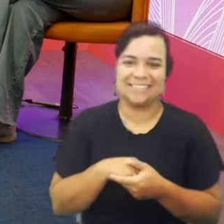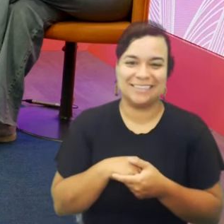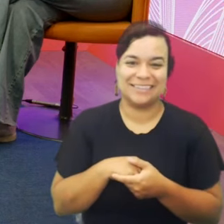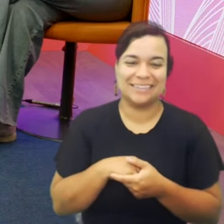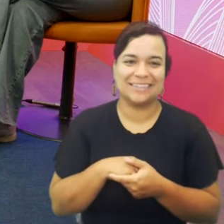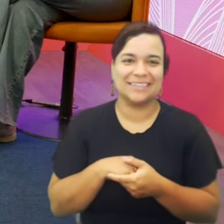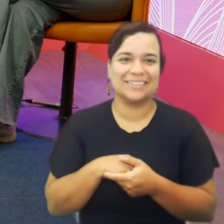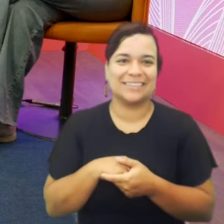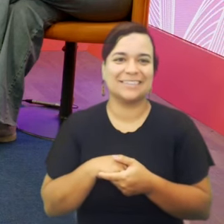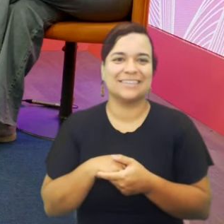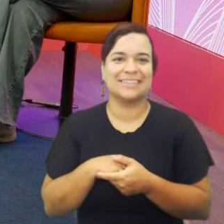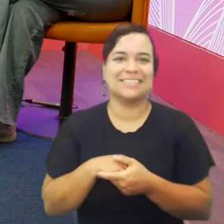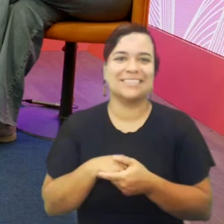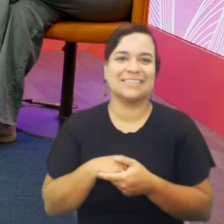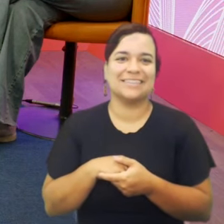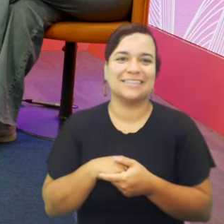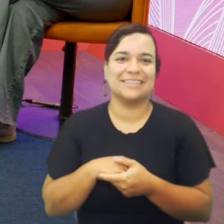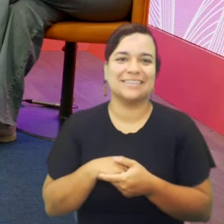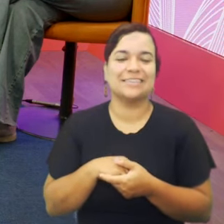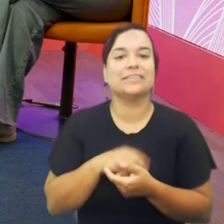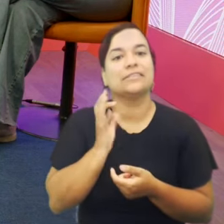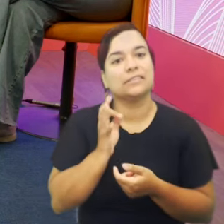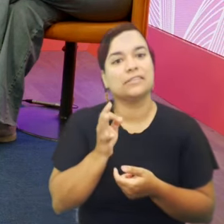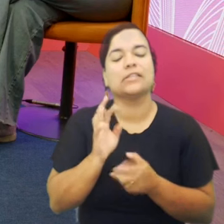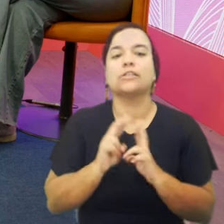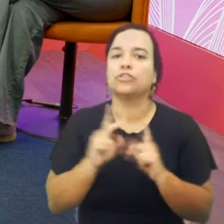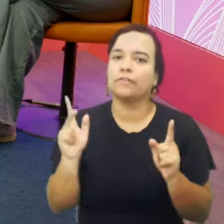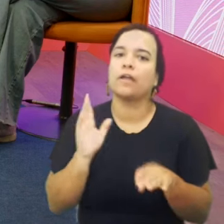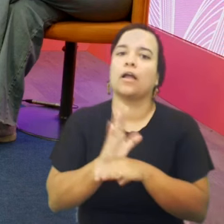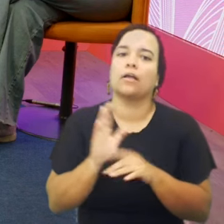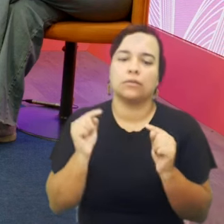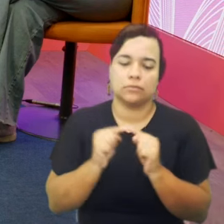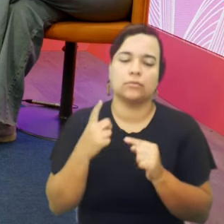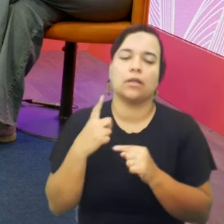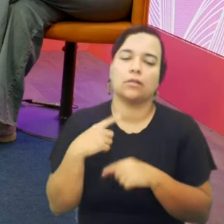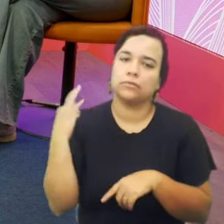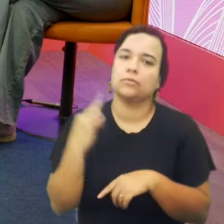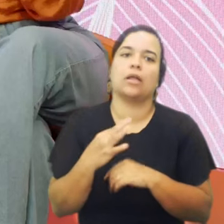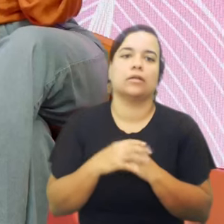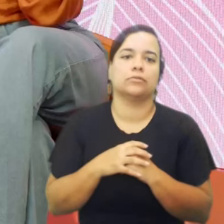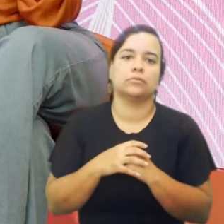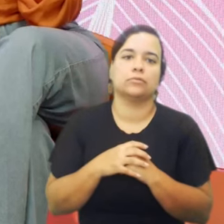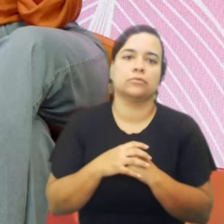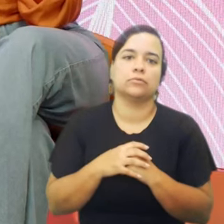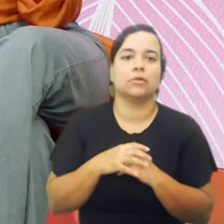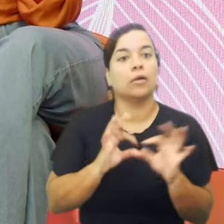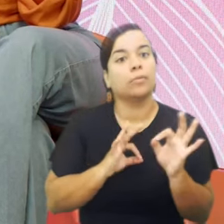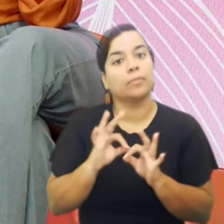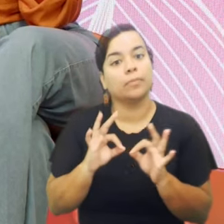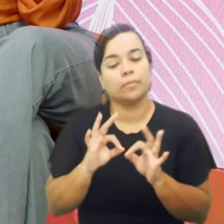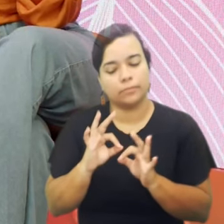Sem ela não seria nada. Aí você vê, faz total diferença isso. Você realmente... Faz o seu